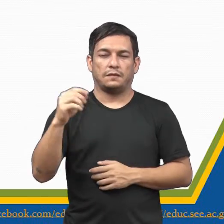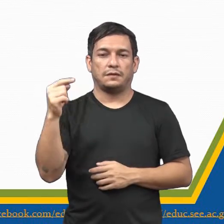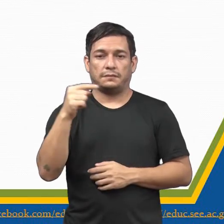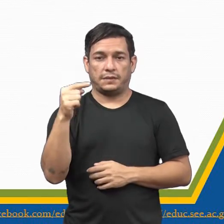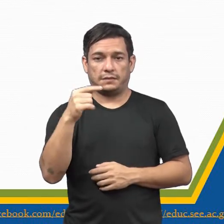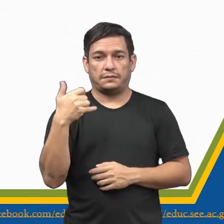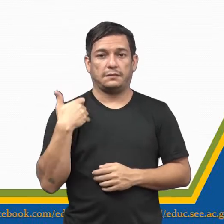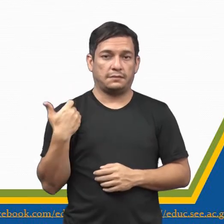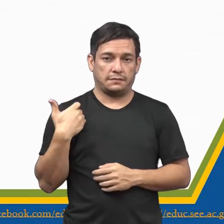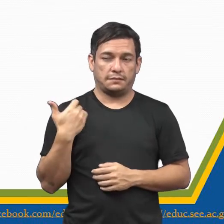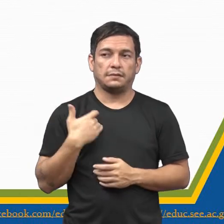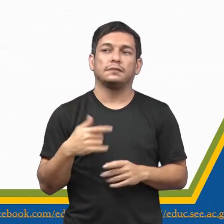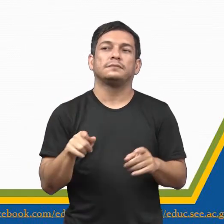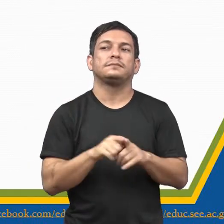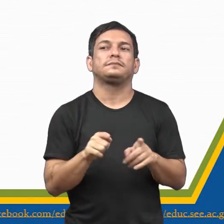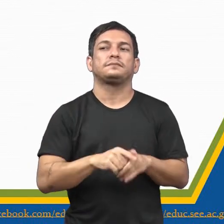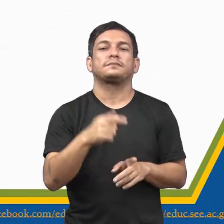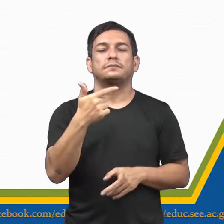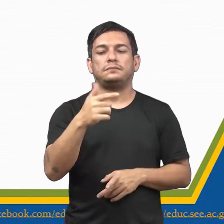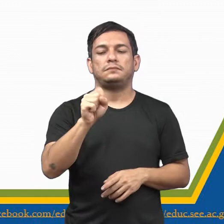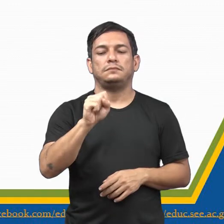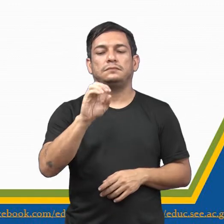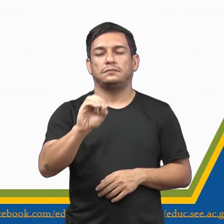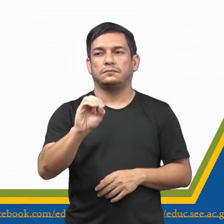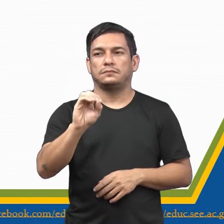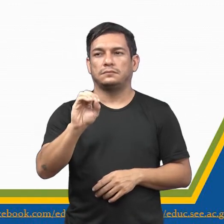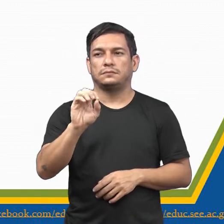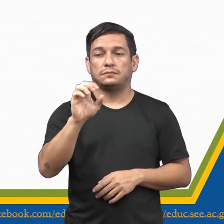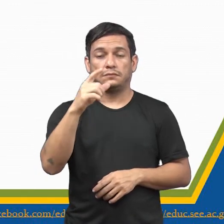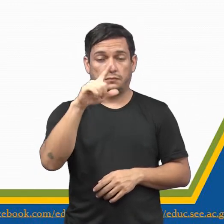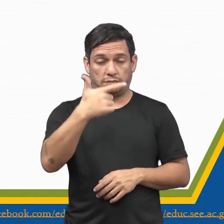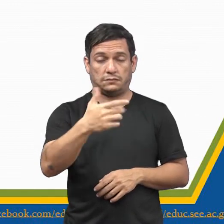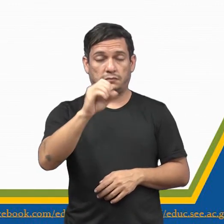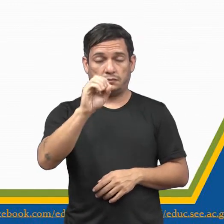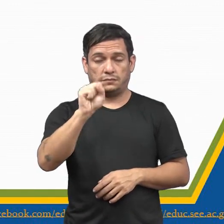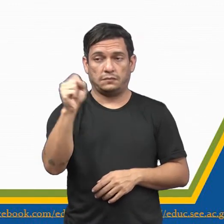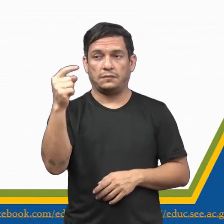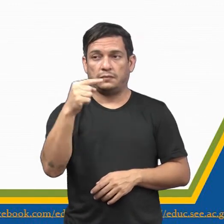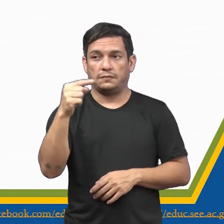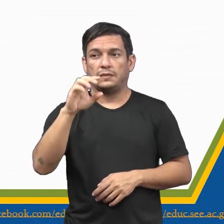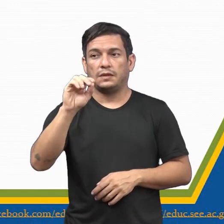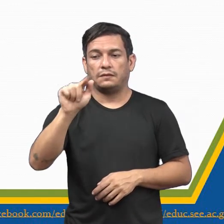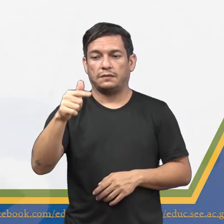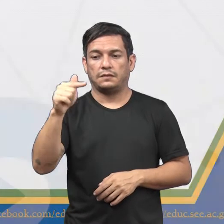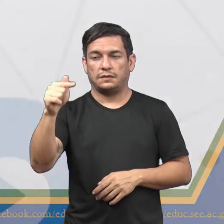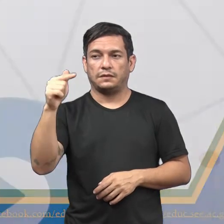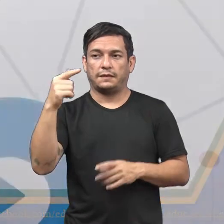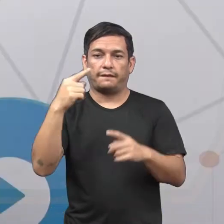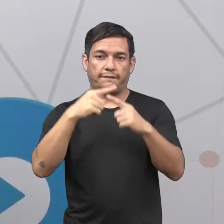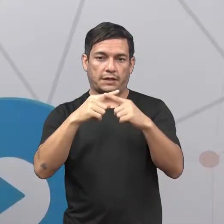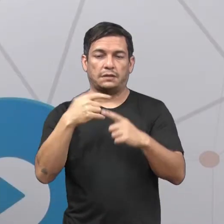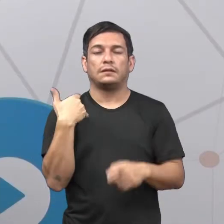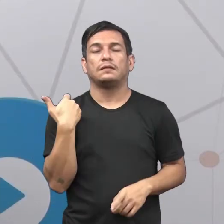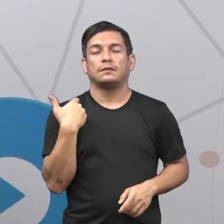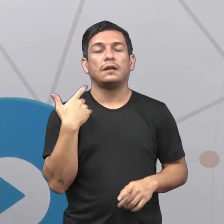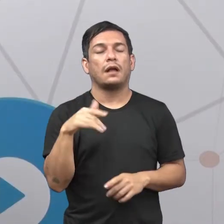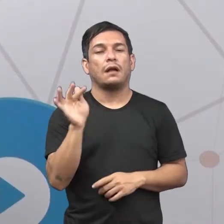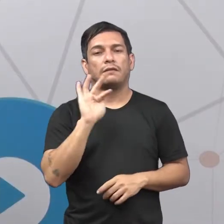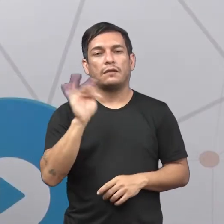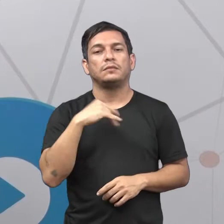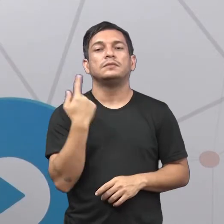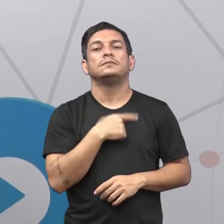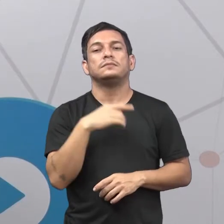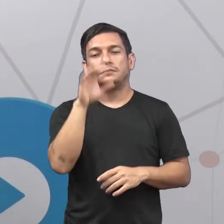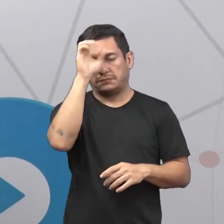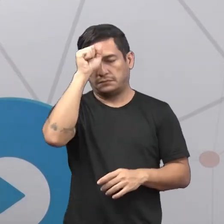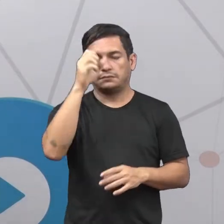a idade e também 208 menos 0,7 vezes a nossa idade, que são as fórmulas que nós aprendemos para calcular a